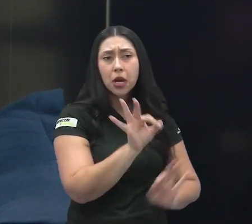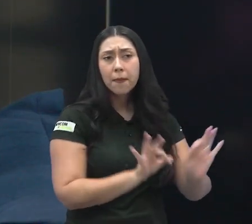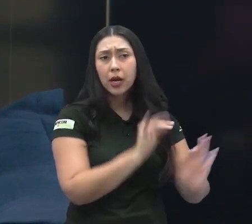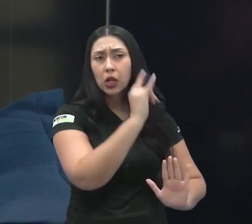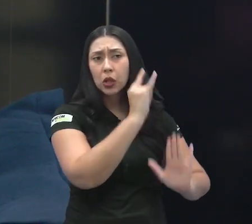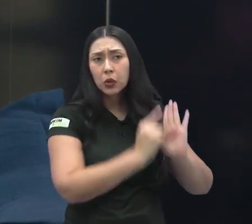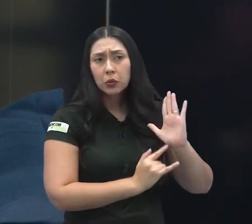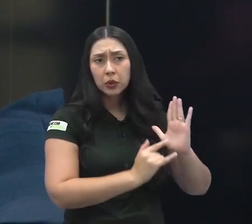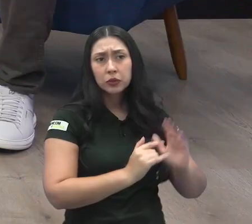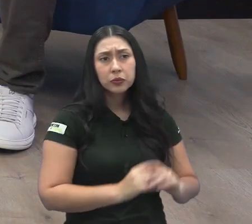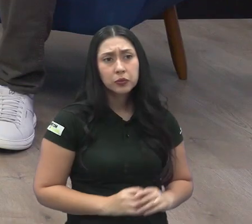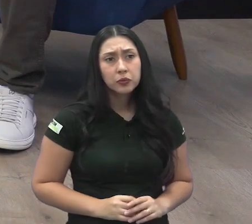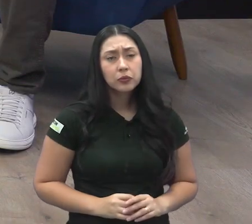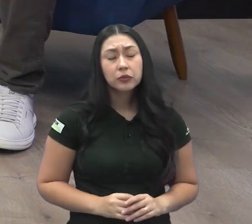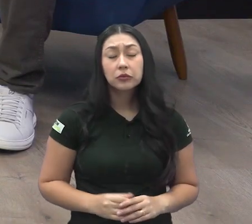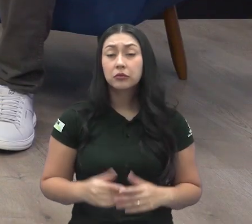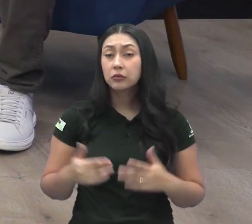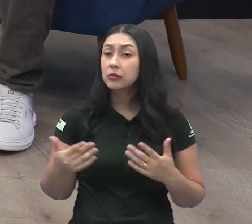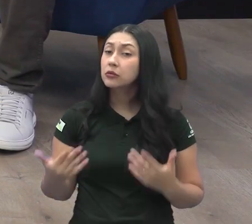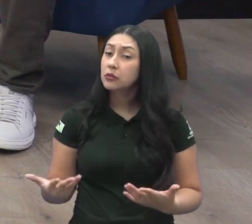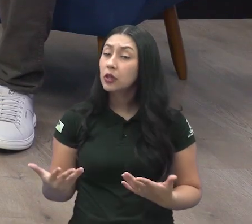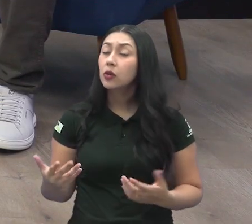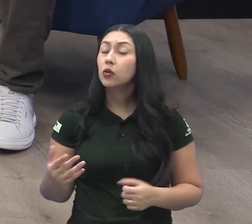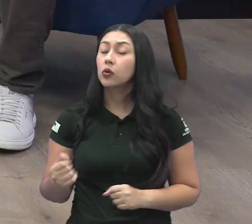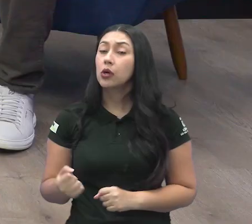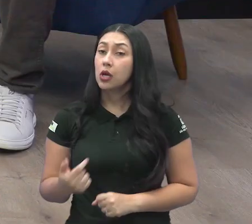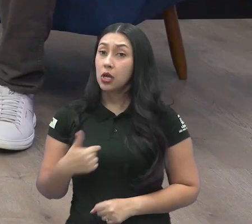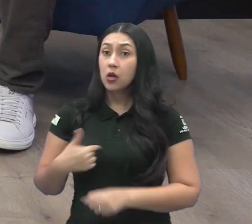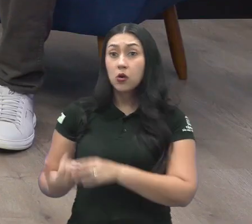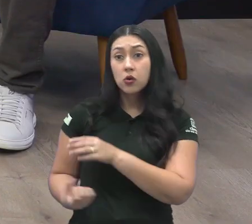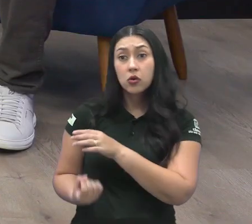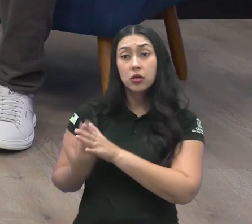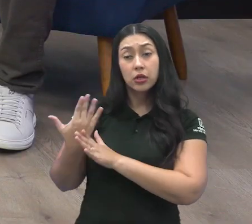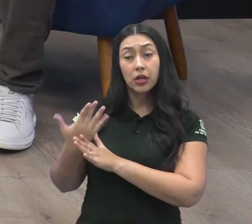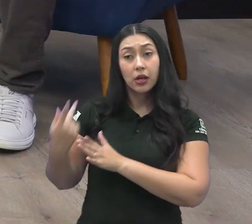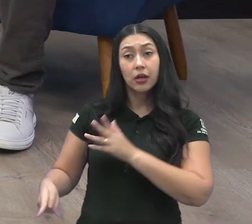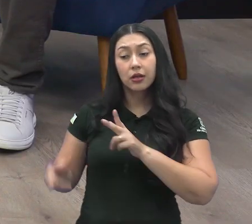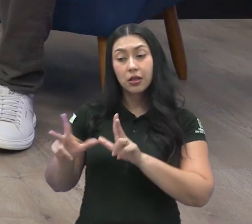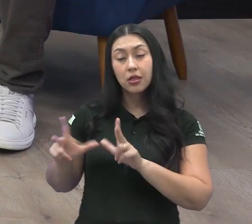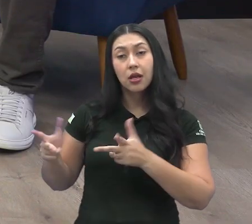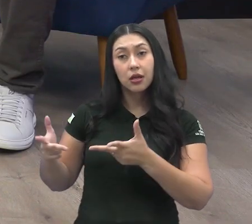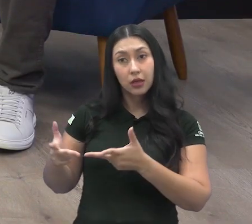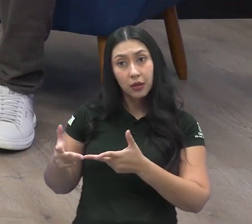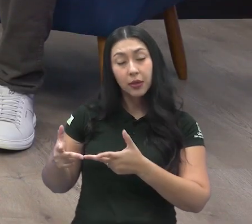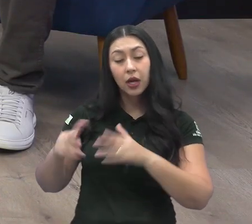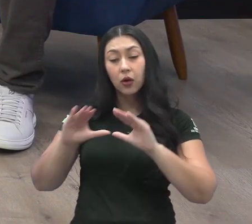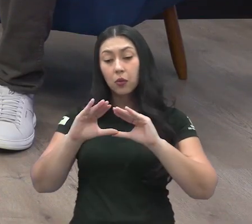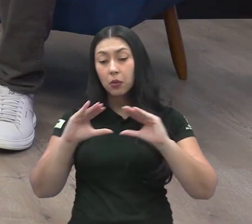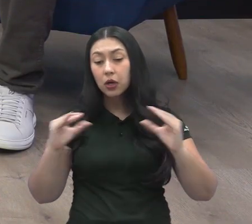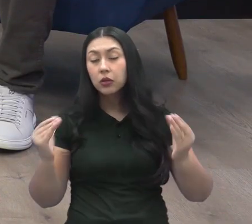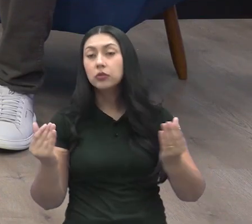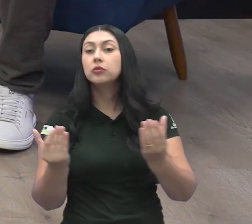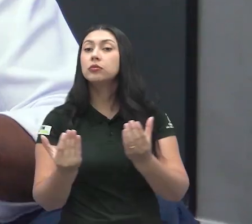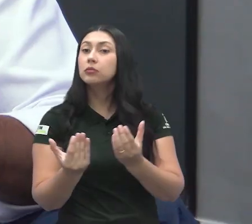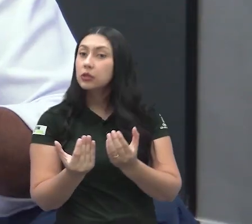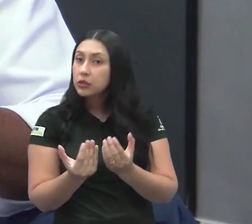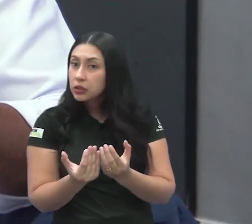de regularização na cidade? Então, eu criei na Câmara, além da comissão